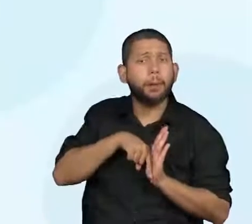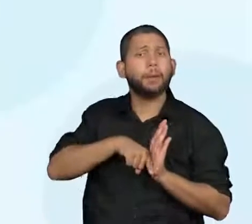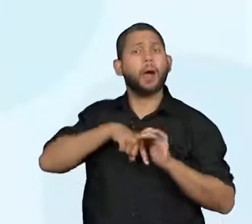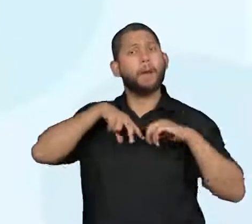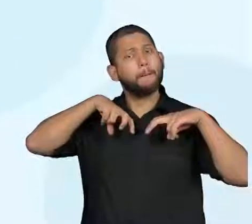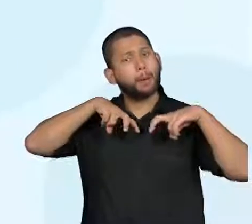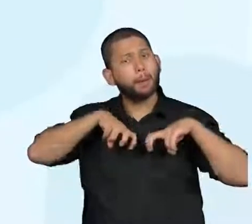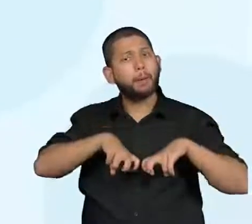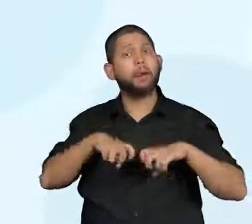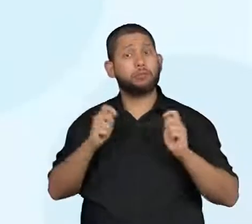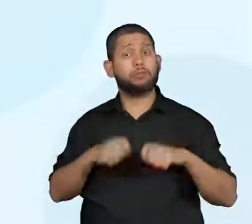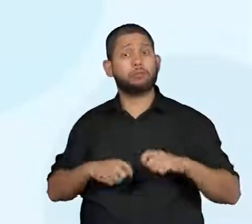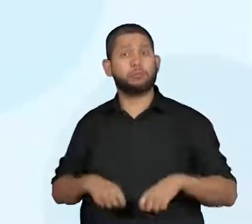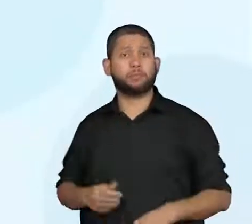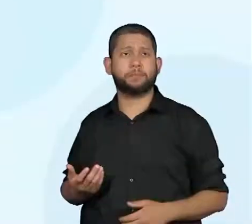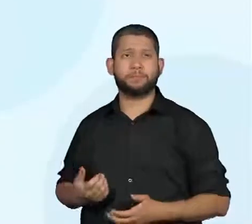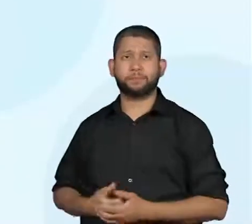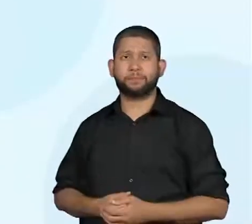os estudantes.